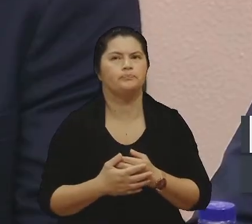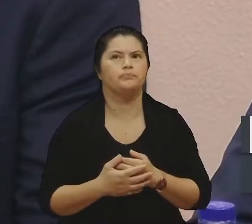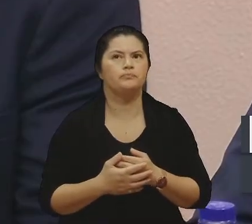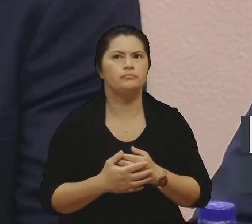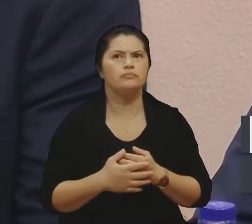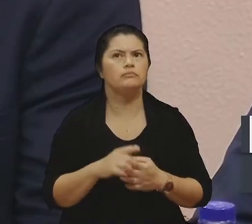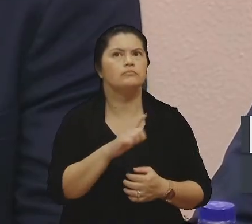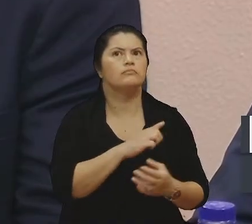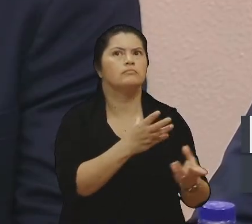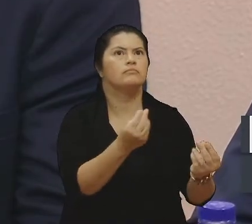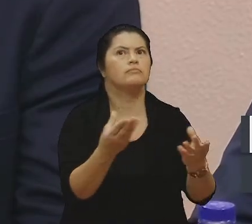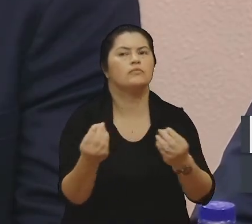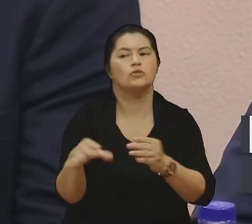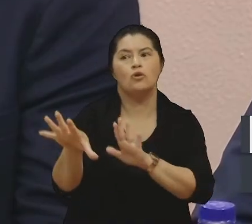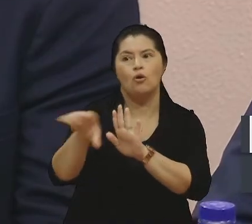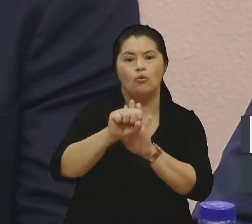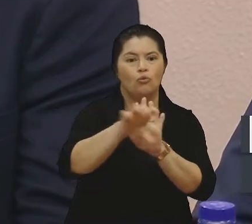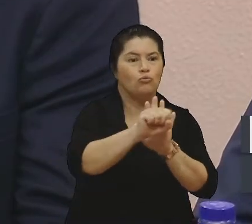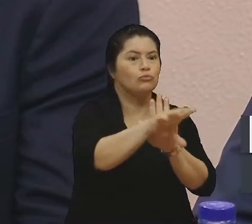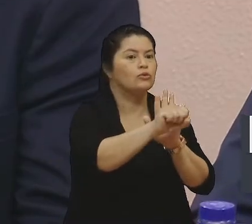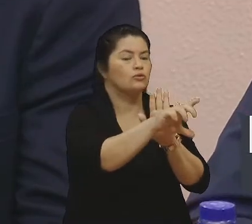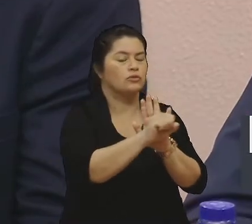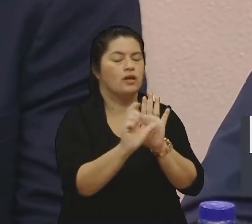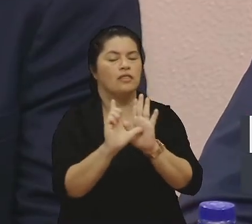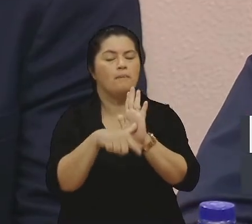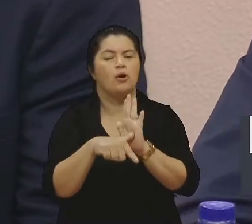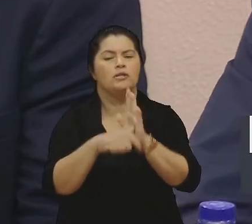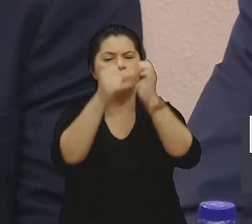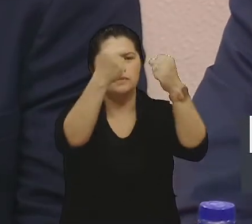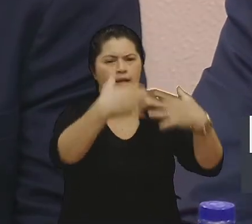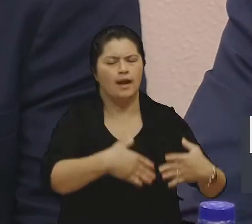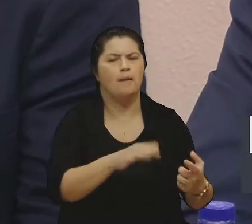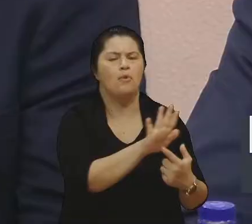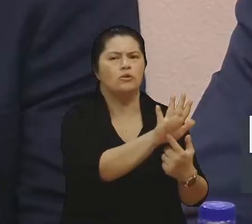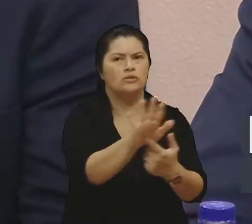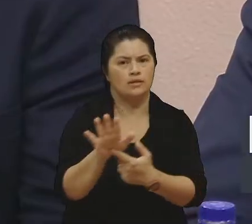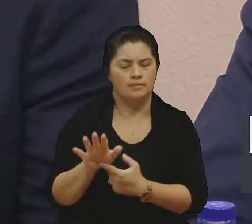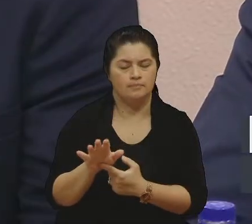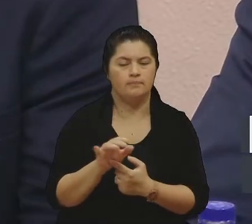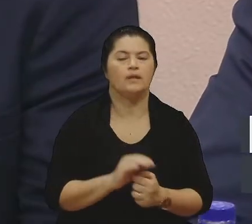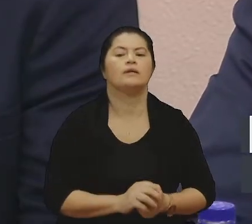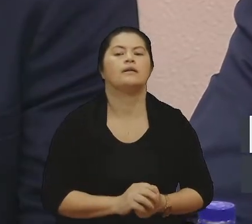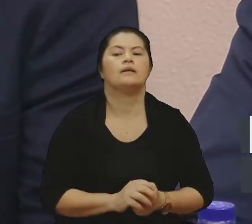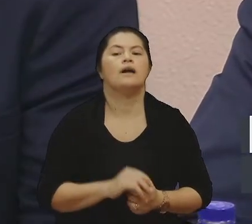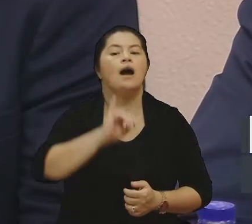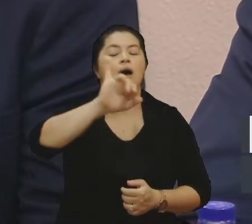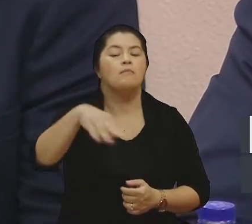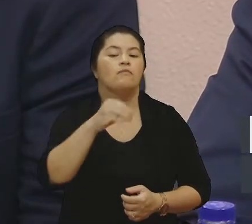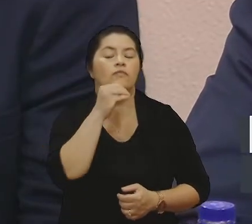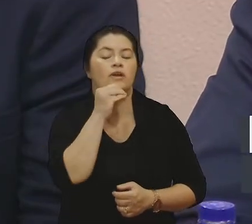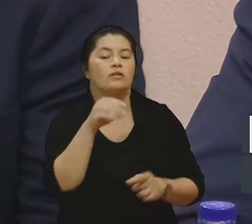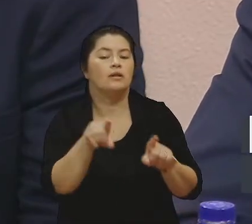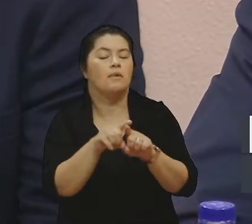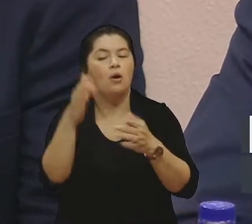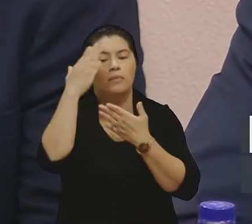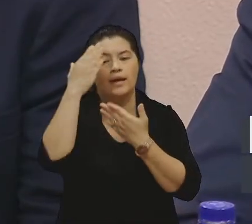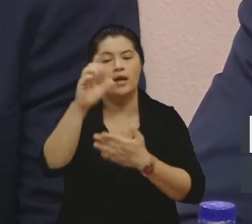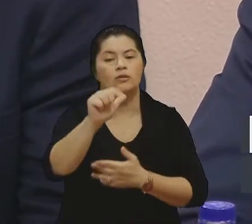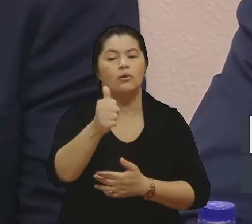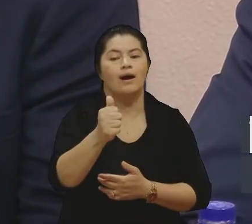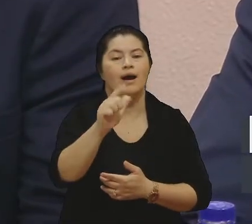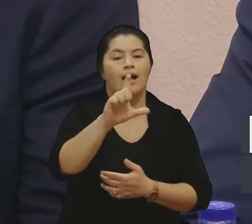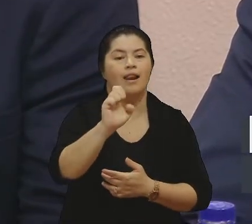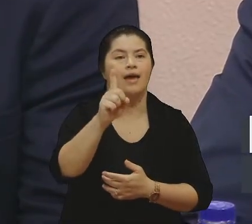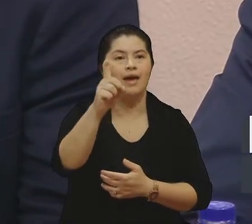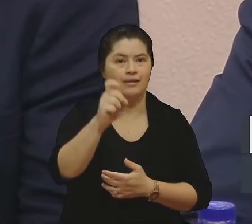conexões, uma série de atrativos também que vai ser apresentado depois. Também aproveito aqui para agradecer ao Alex, aí, que vai compartilhar